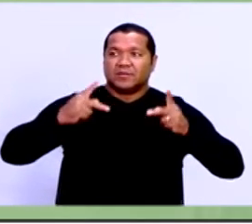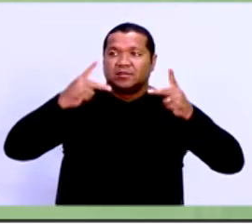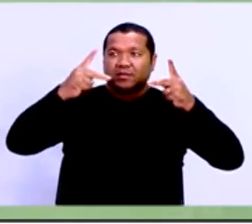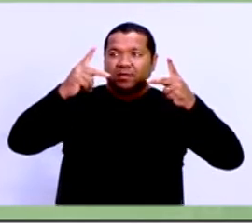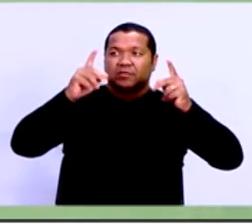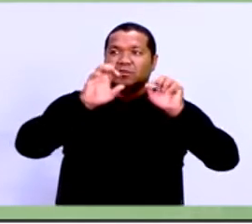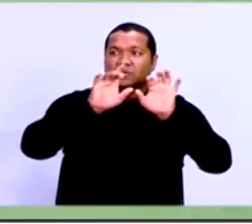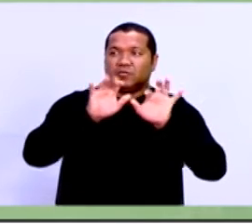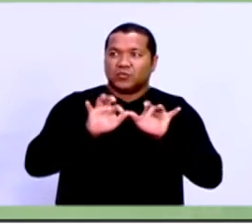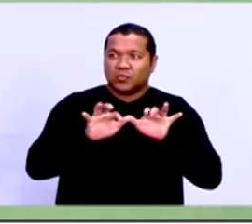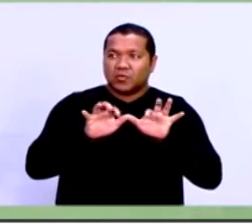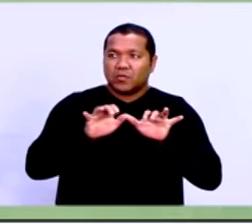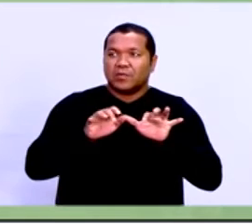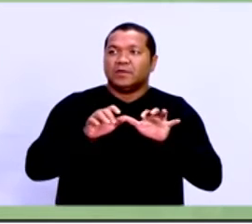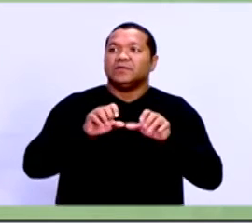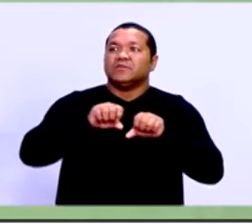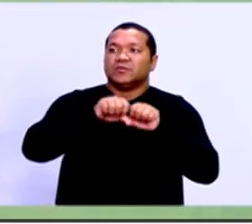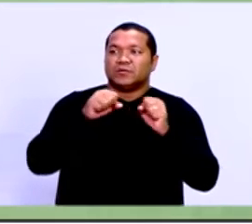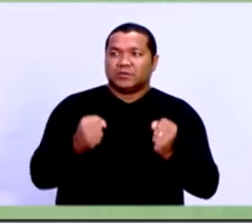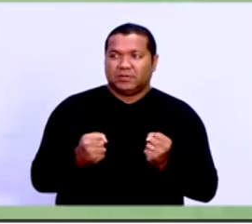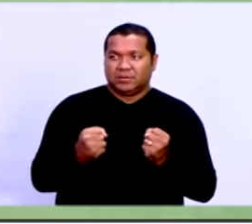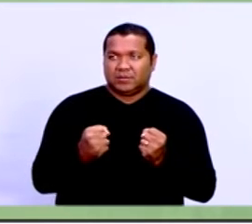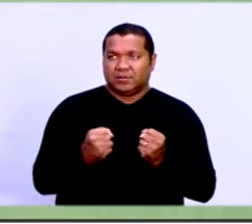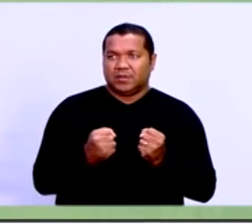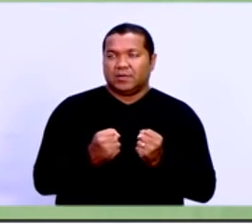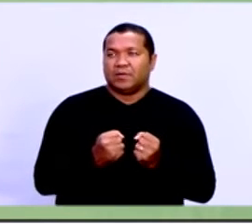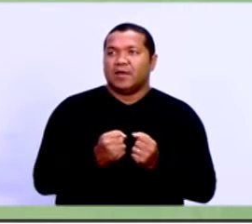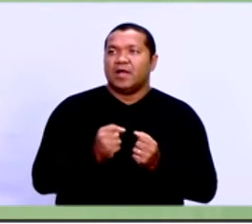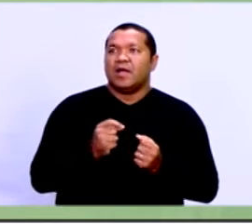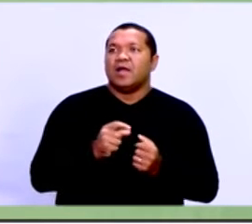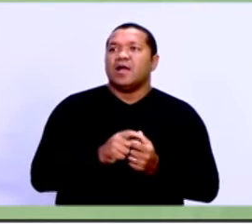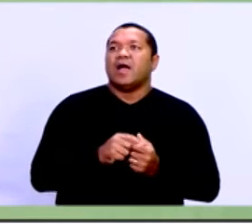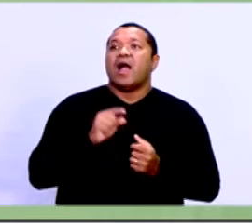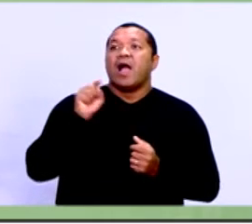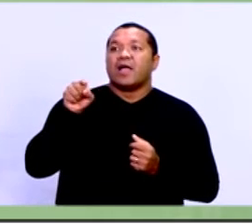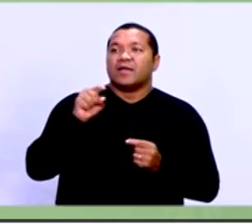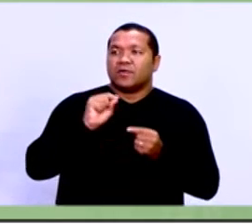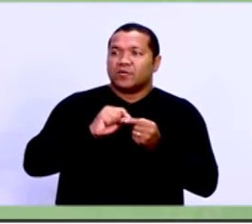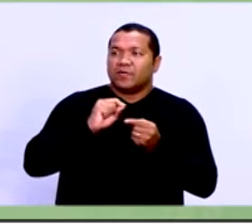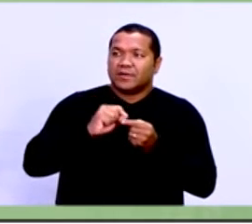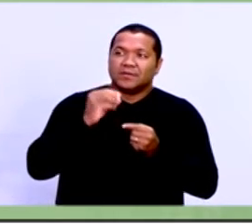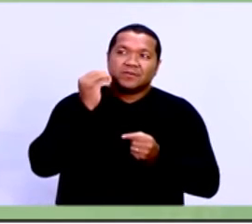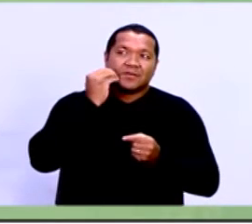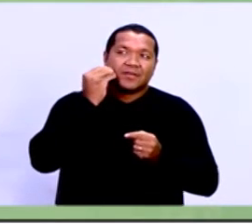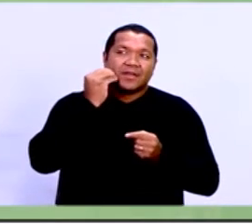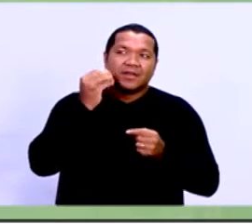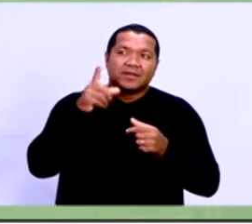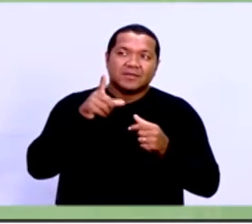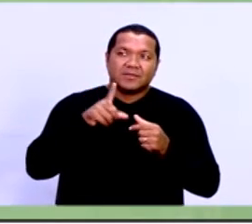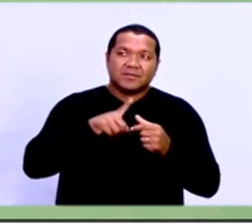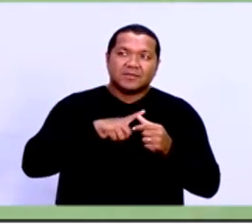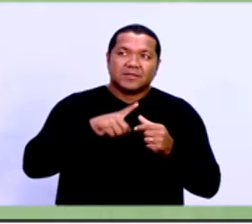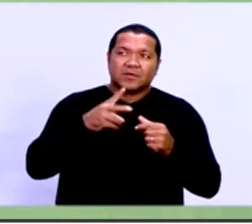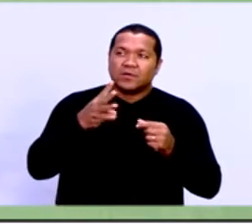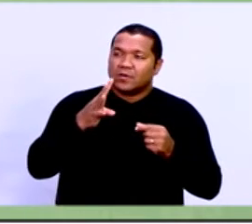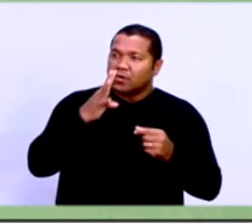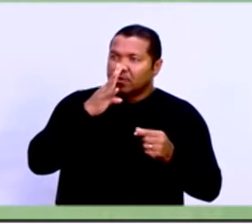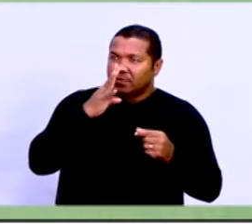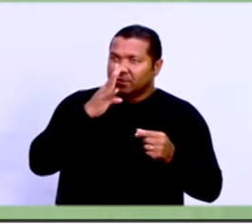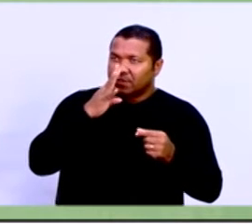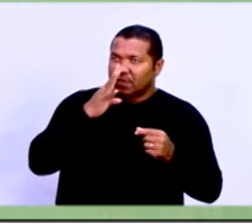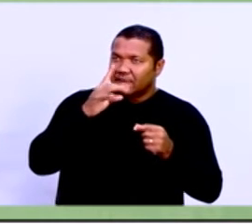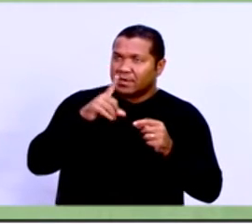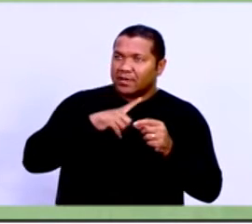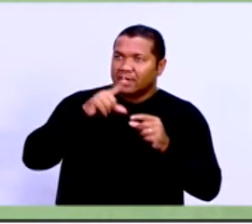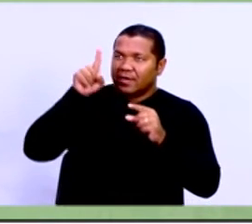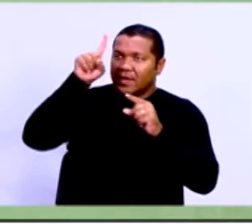sistema aqui eu estou aplicando os testes de caixa branca observa em que está passando a